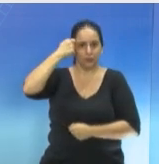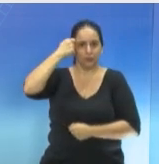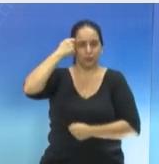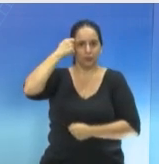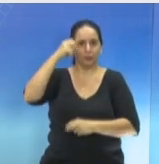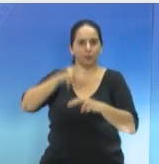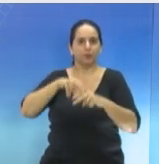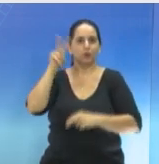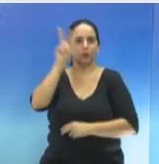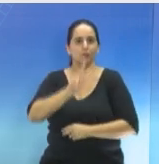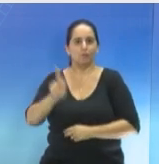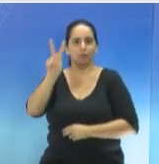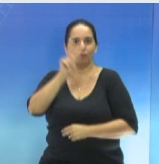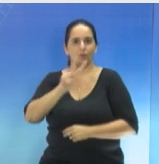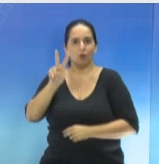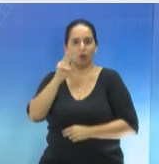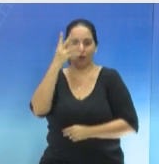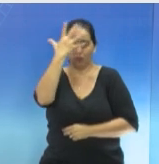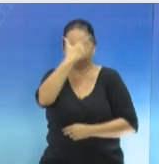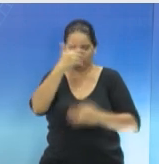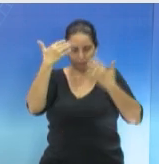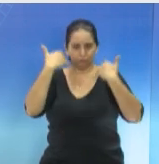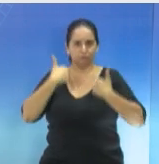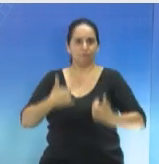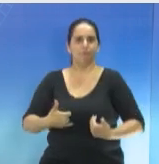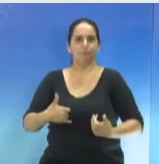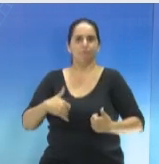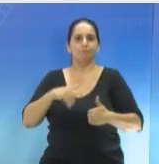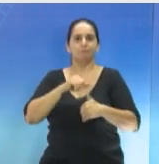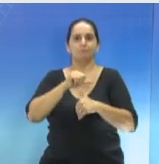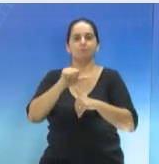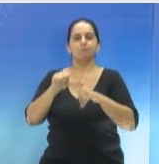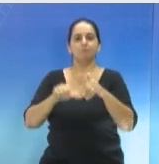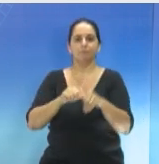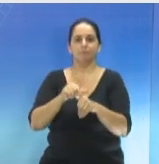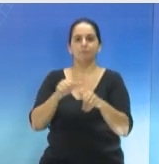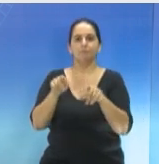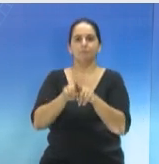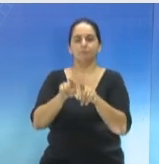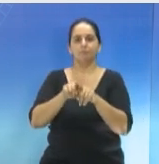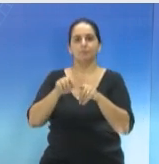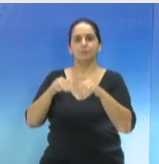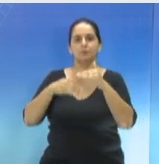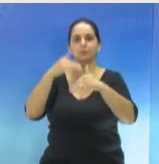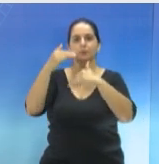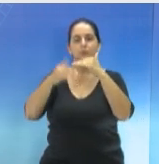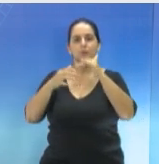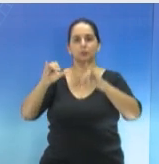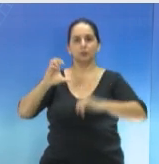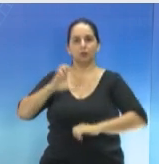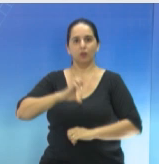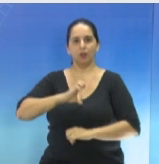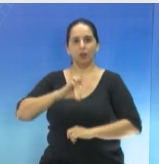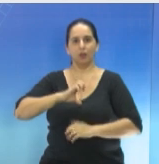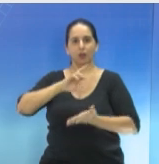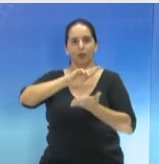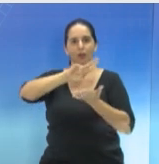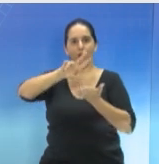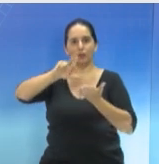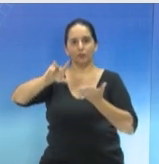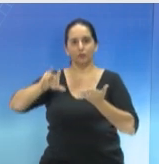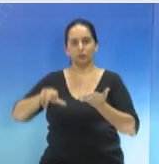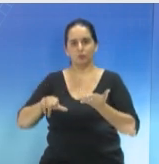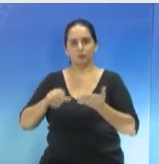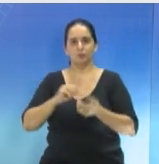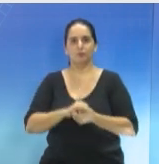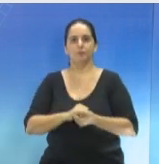por meio de sua valorização estética e protagonismo na construção de uma ética da